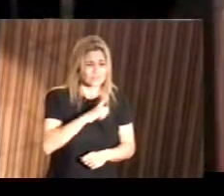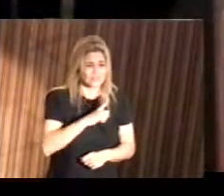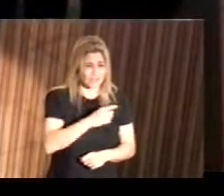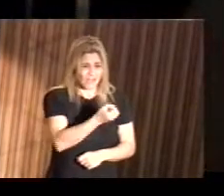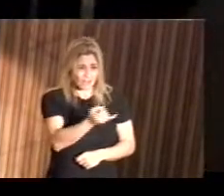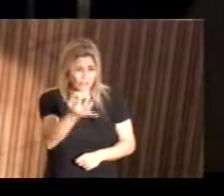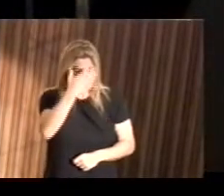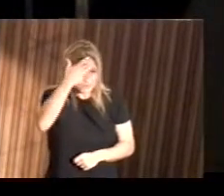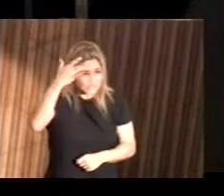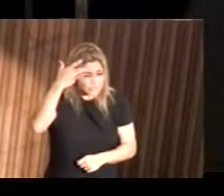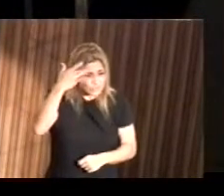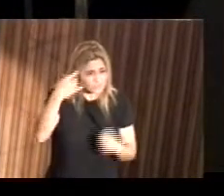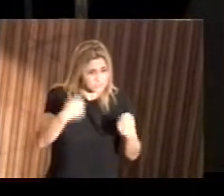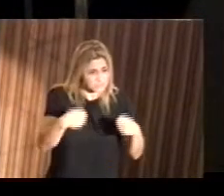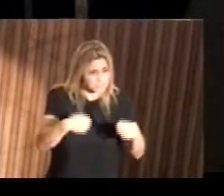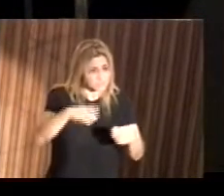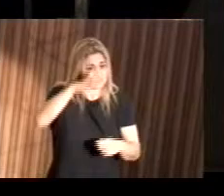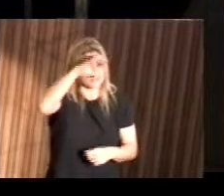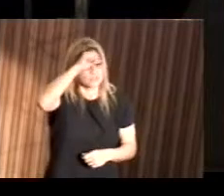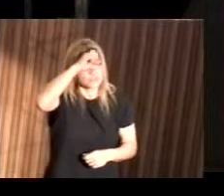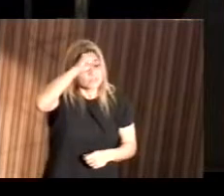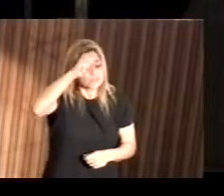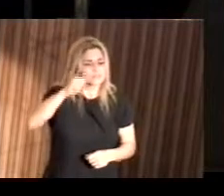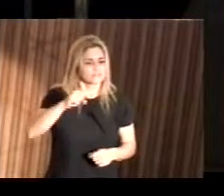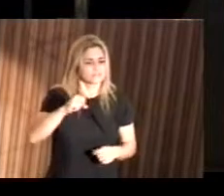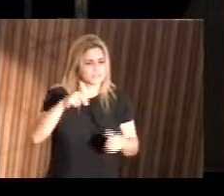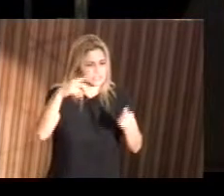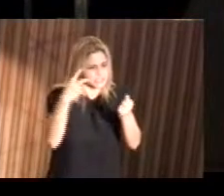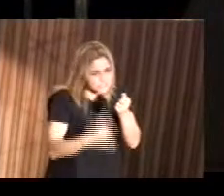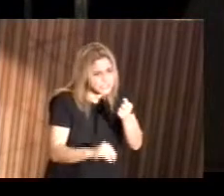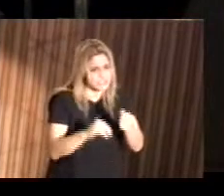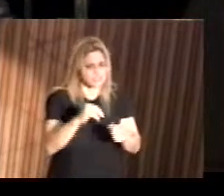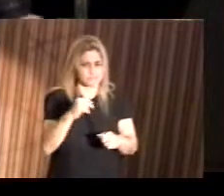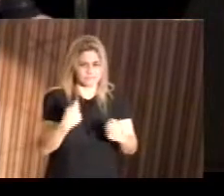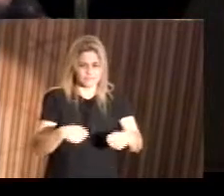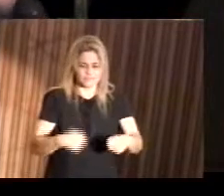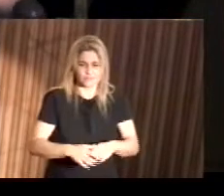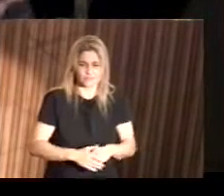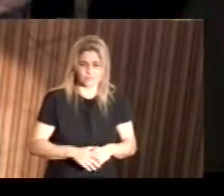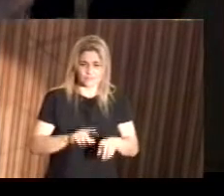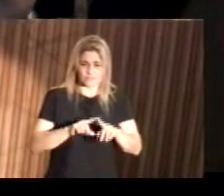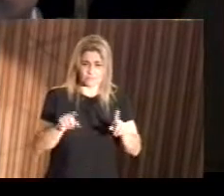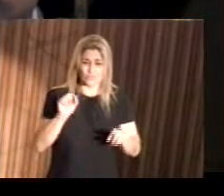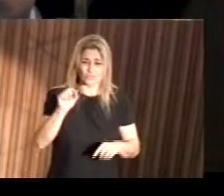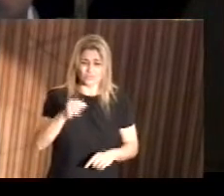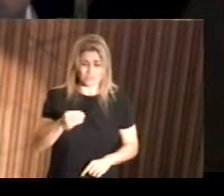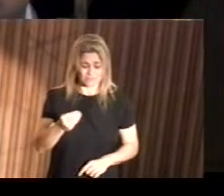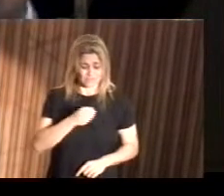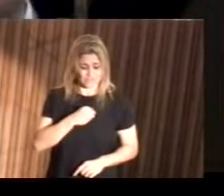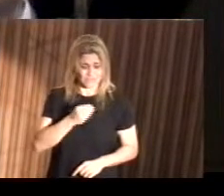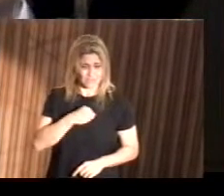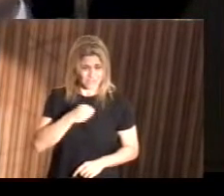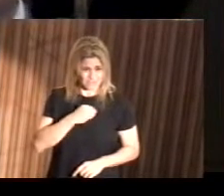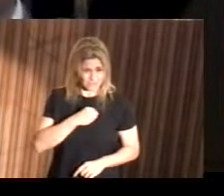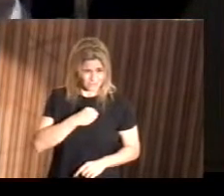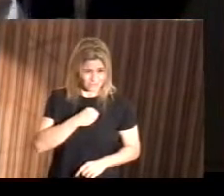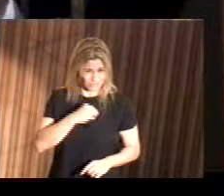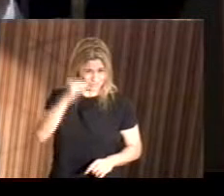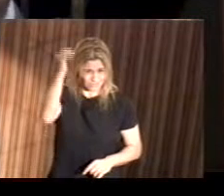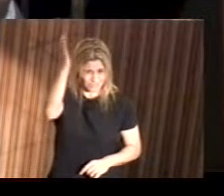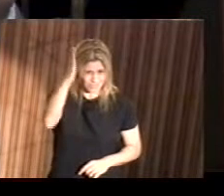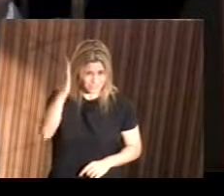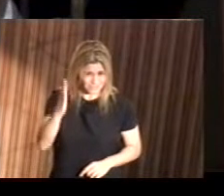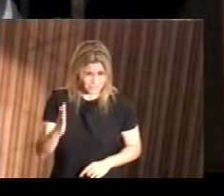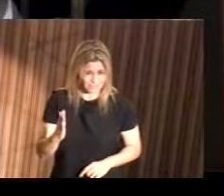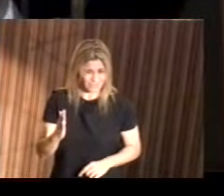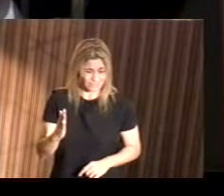que eu fale isso. Mas, queridos, vai chegar um momento em que a iniquidade do Brasil vai chegar num ponto que Deus